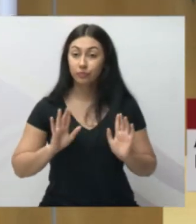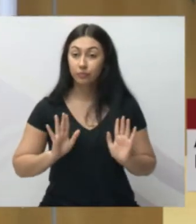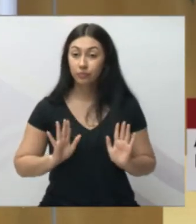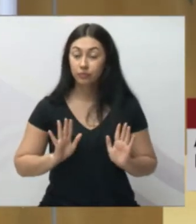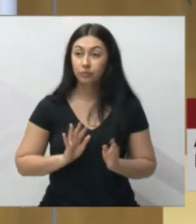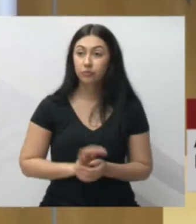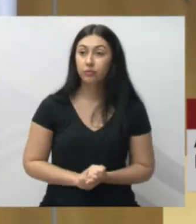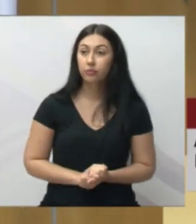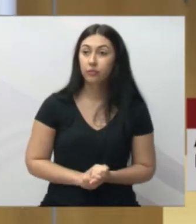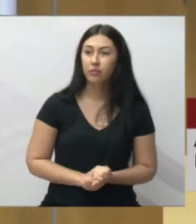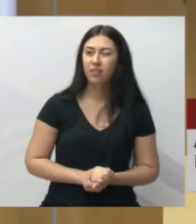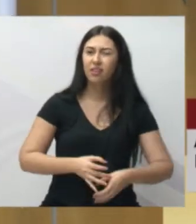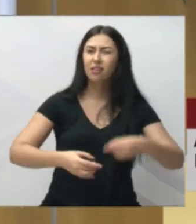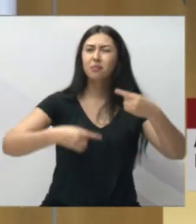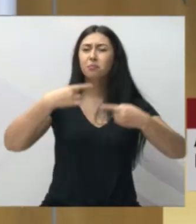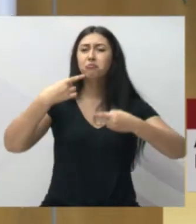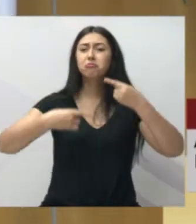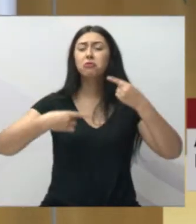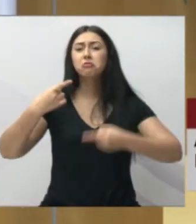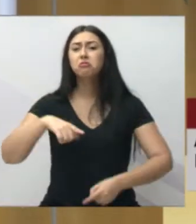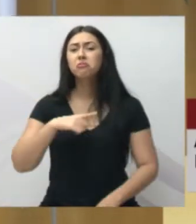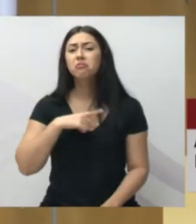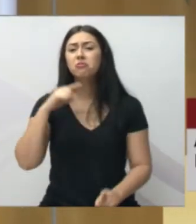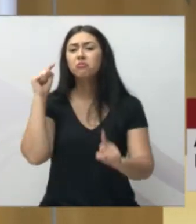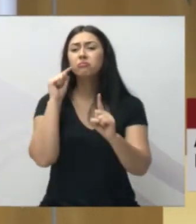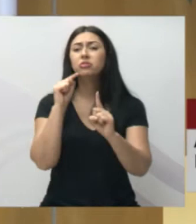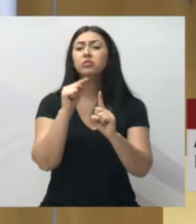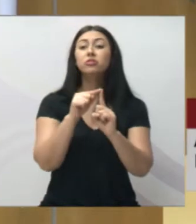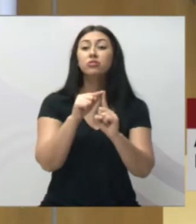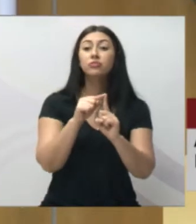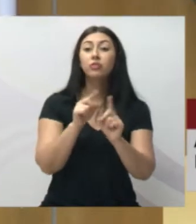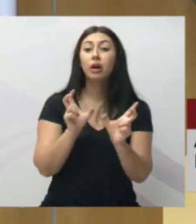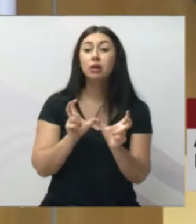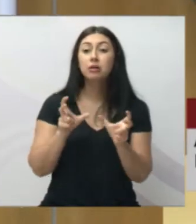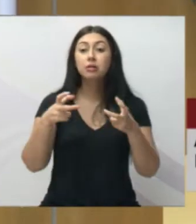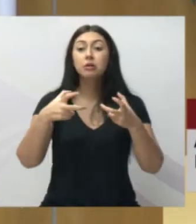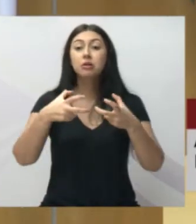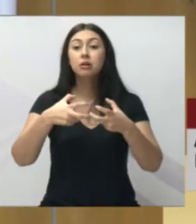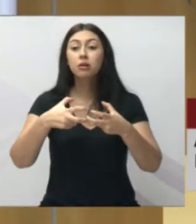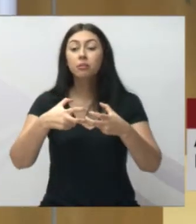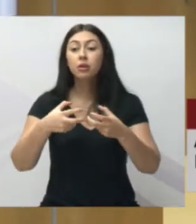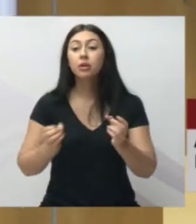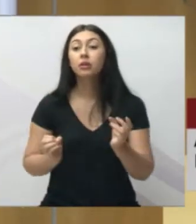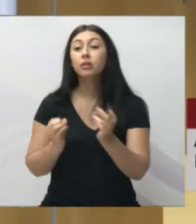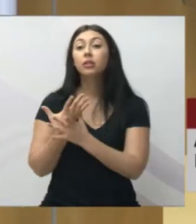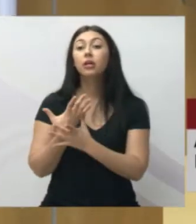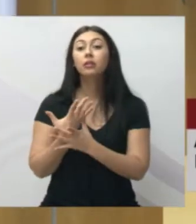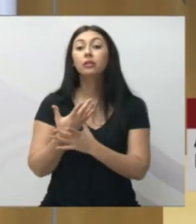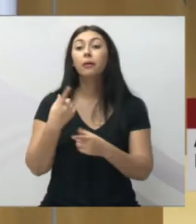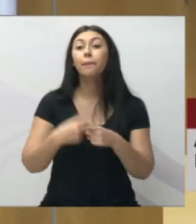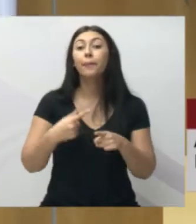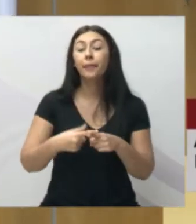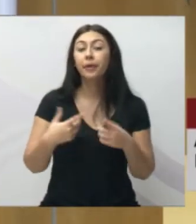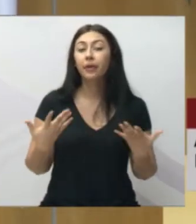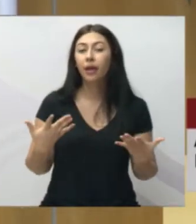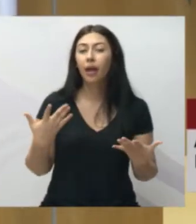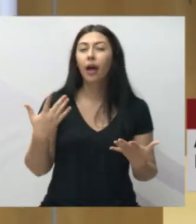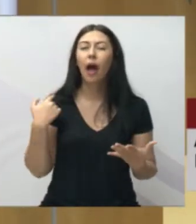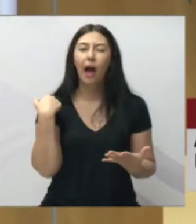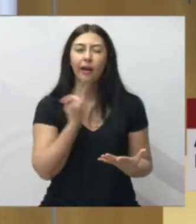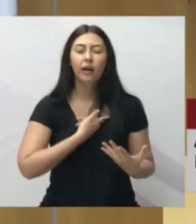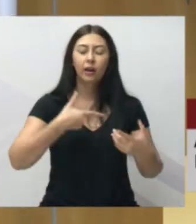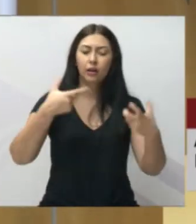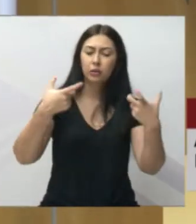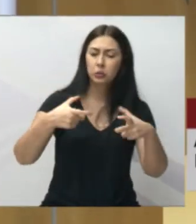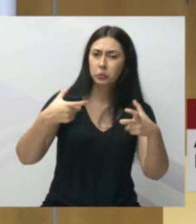a casa política, ela tem uma finalidade. A Câmara foi criada para ser um espaço de debates, para ser